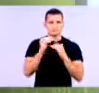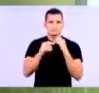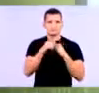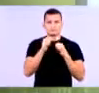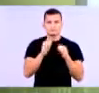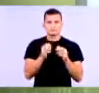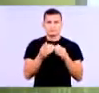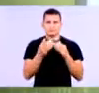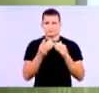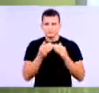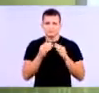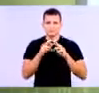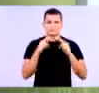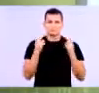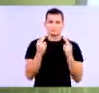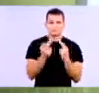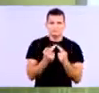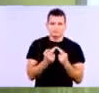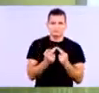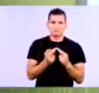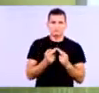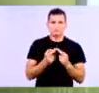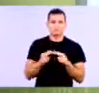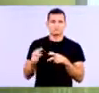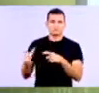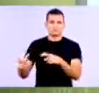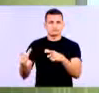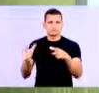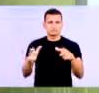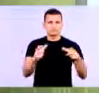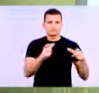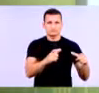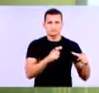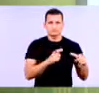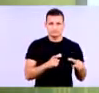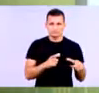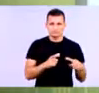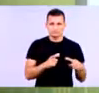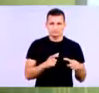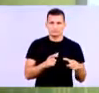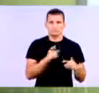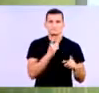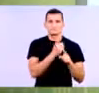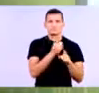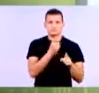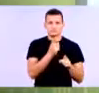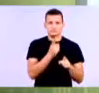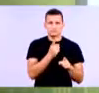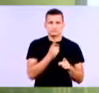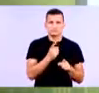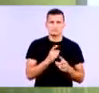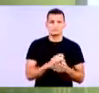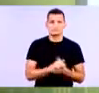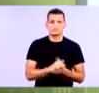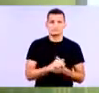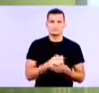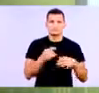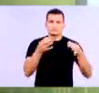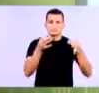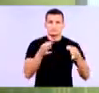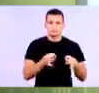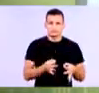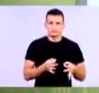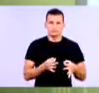solicitando reuniões em setores, né, por setor, para exatamente identificar de forma